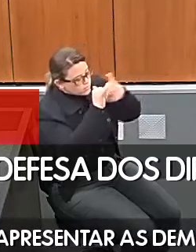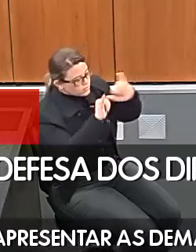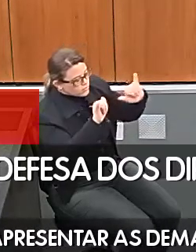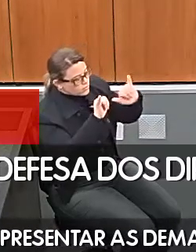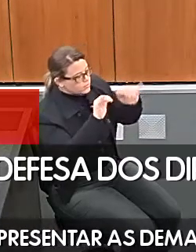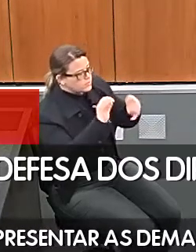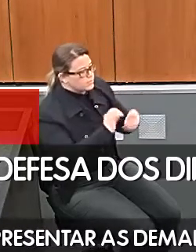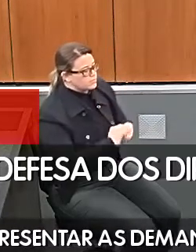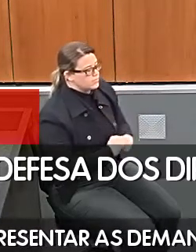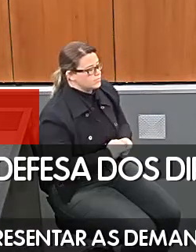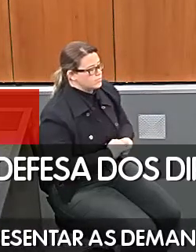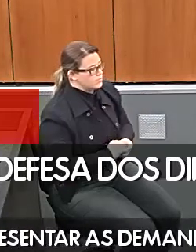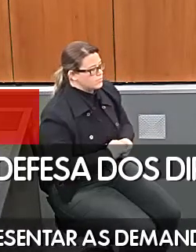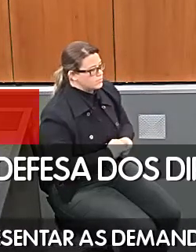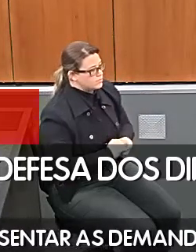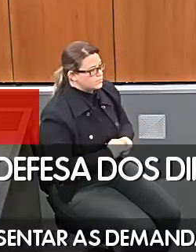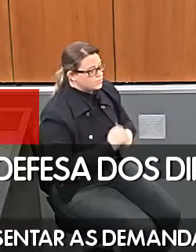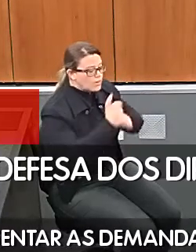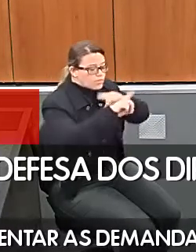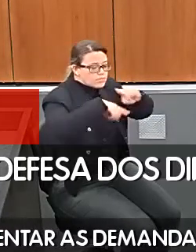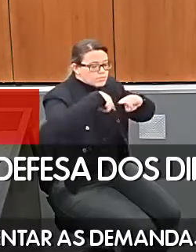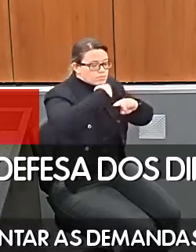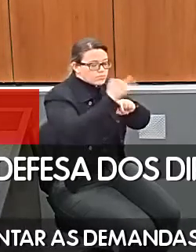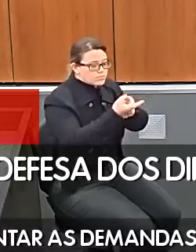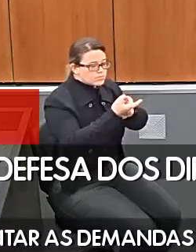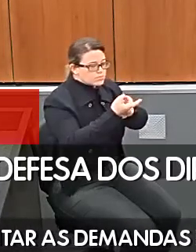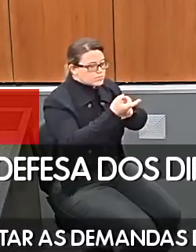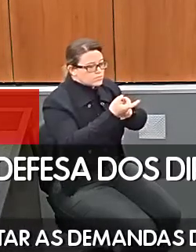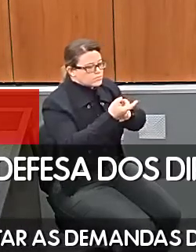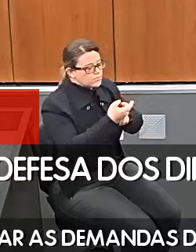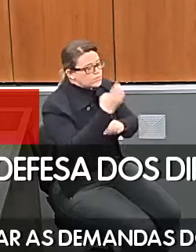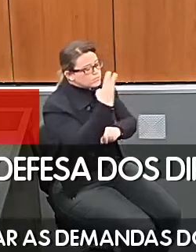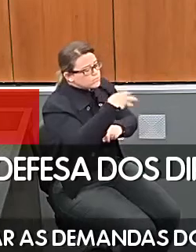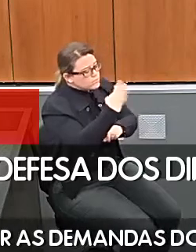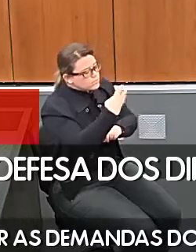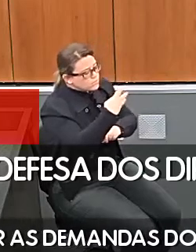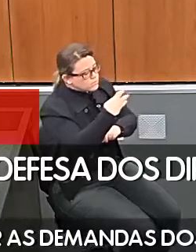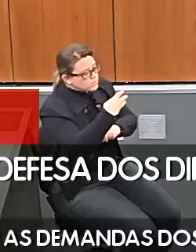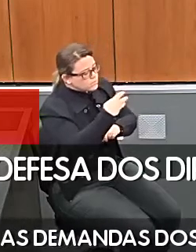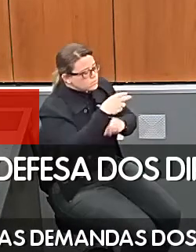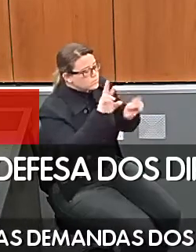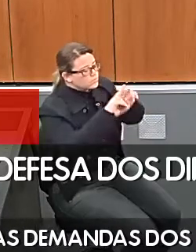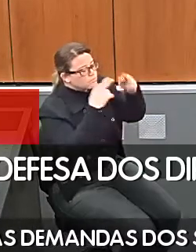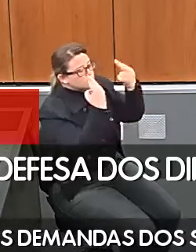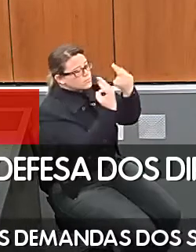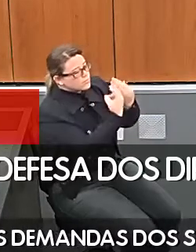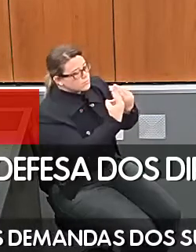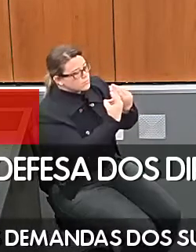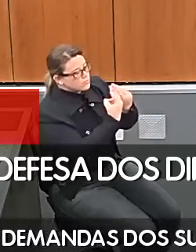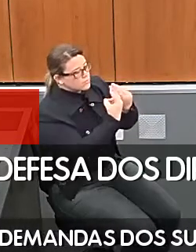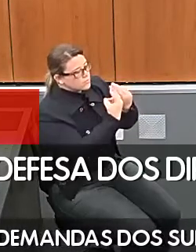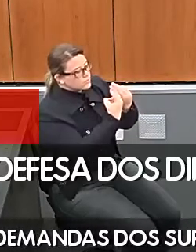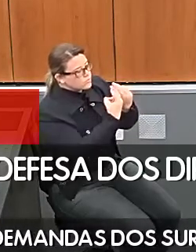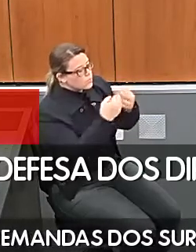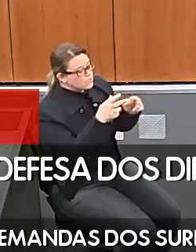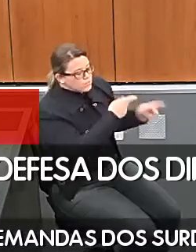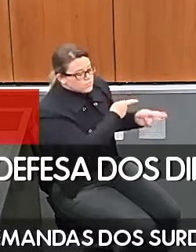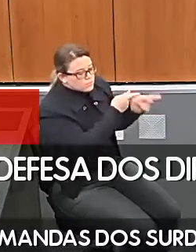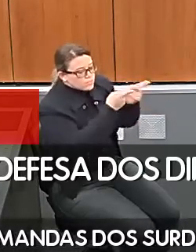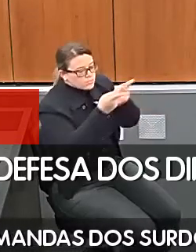informação. Passa-se a primeira fase da terceira parte da reunião, que compreende a audiência com